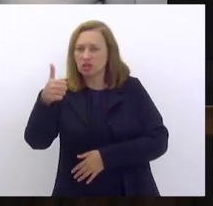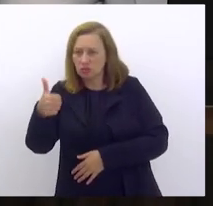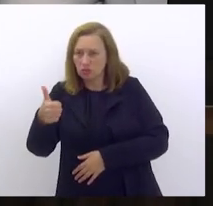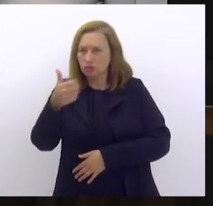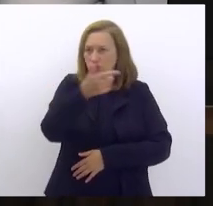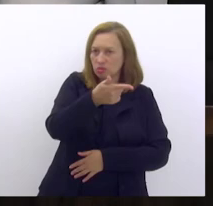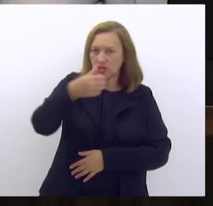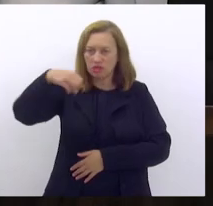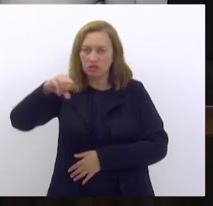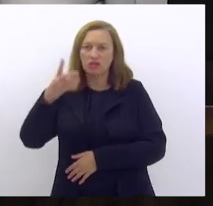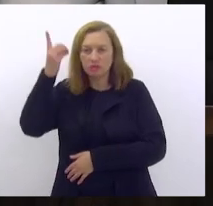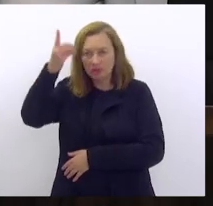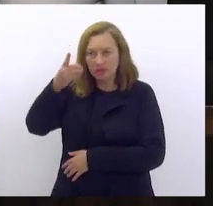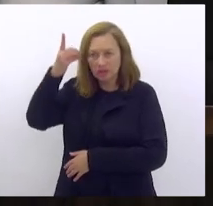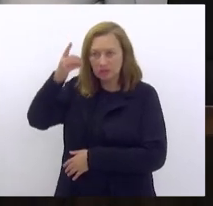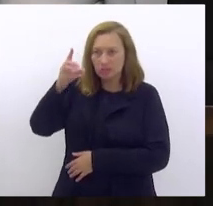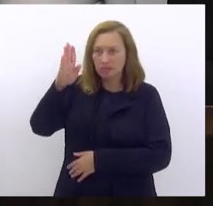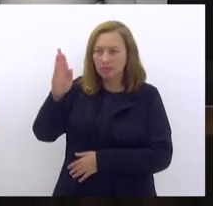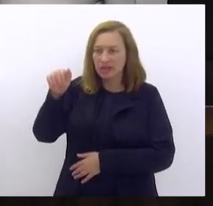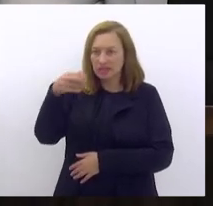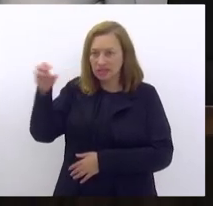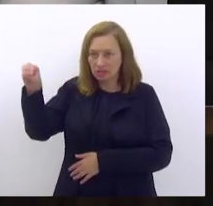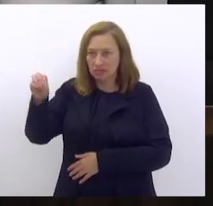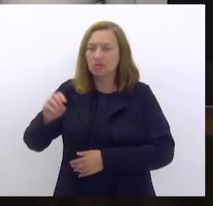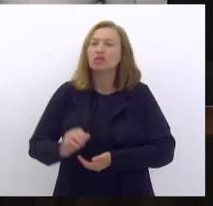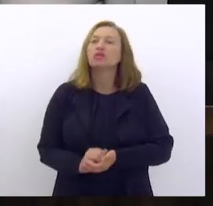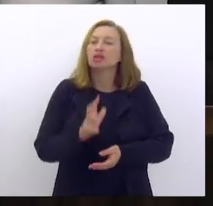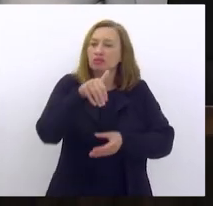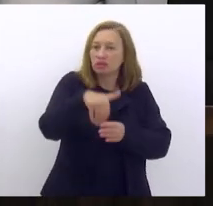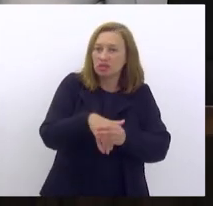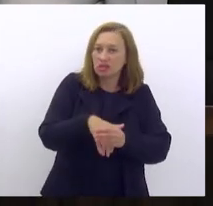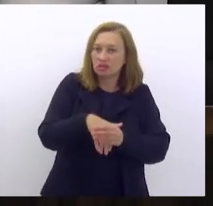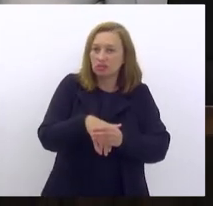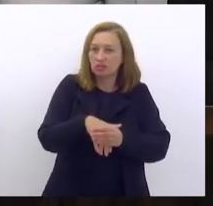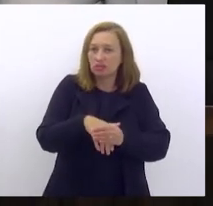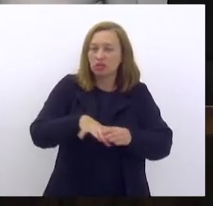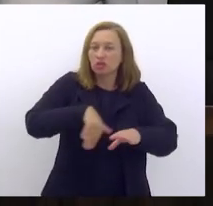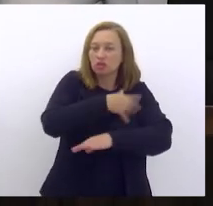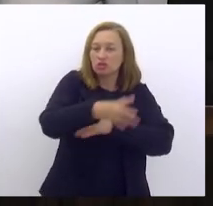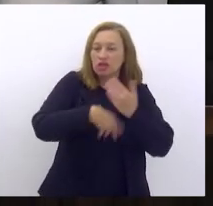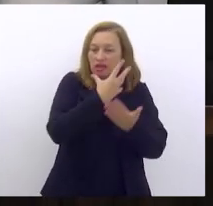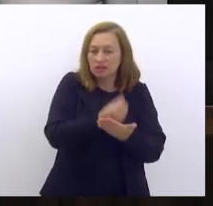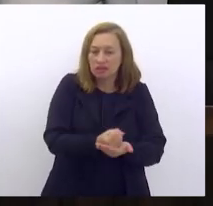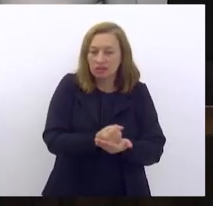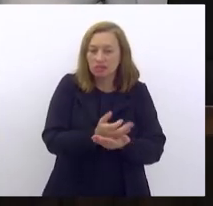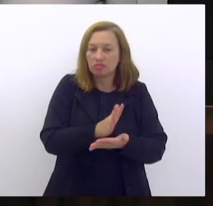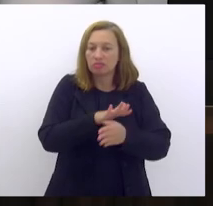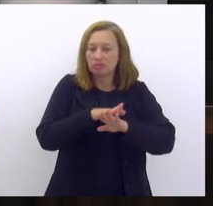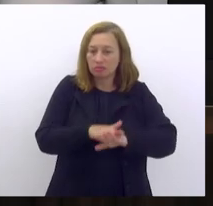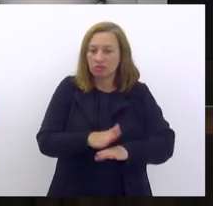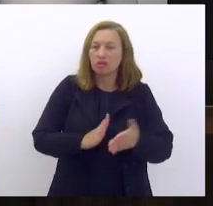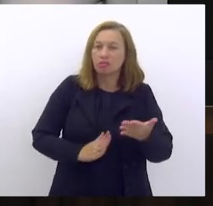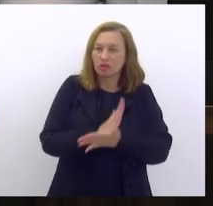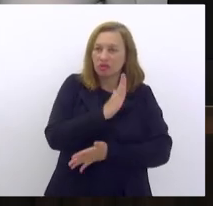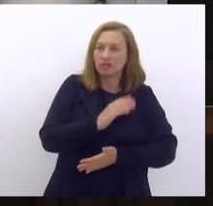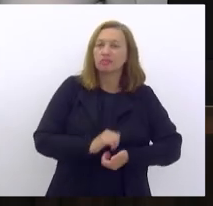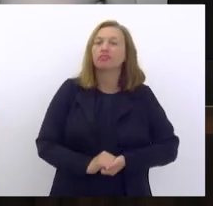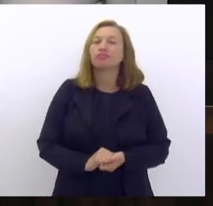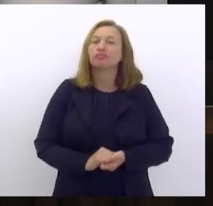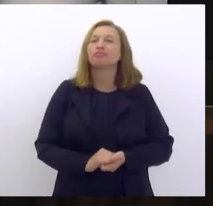351/2019. Autor, deputado Brazão. Em votação. Senhores que aprovam? Aprovado.